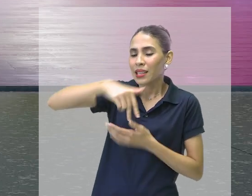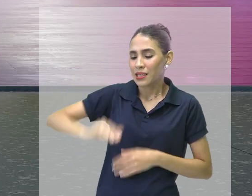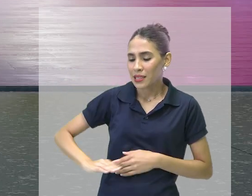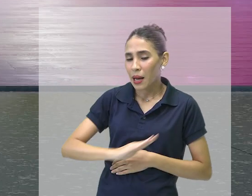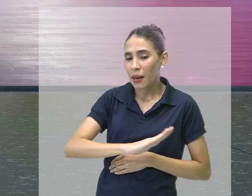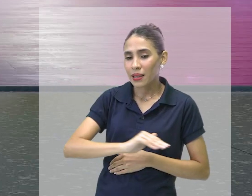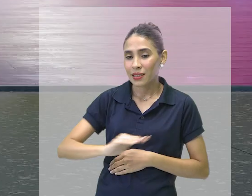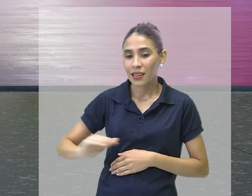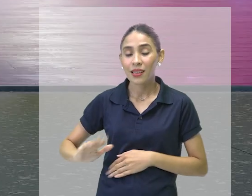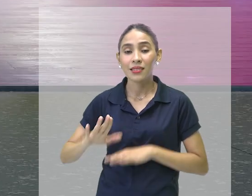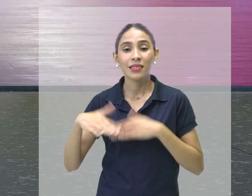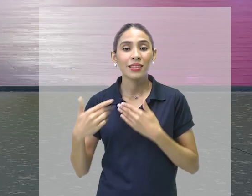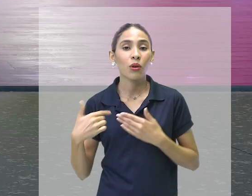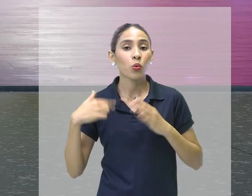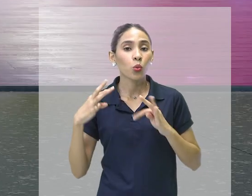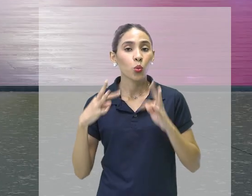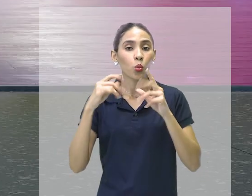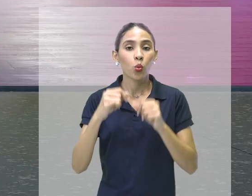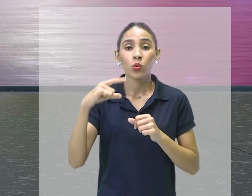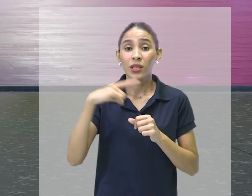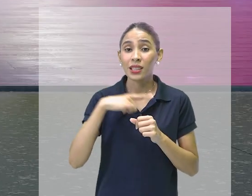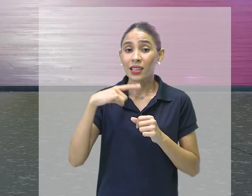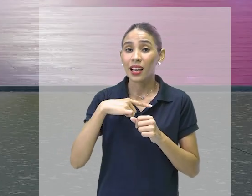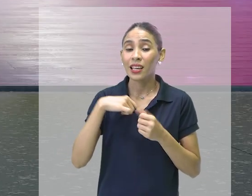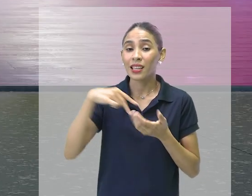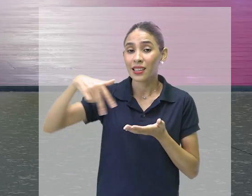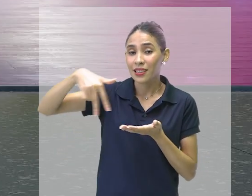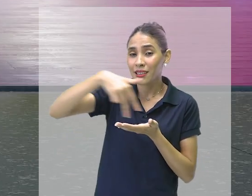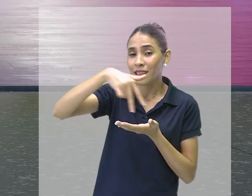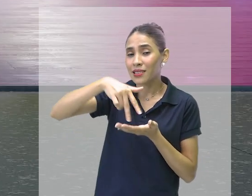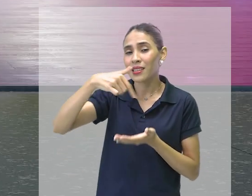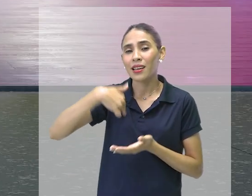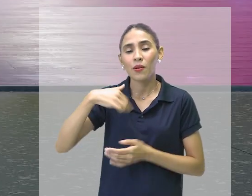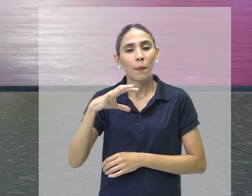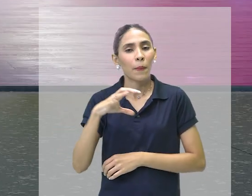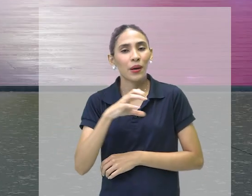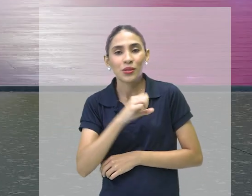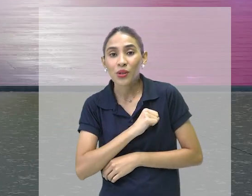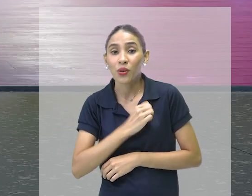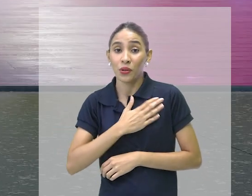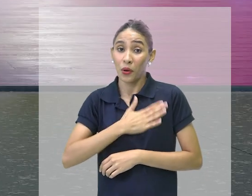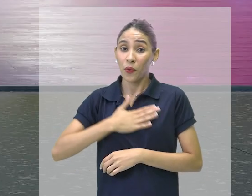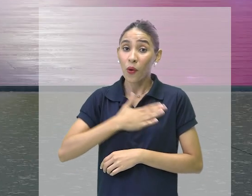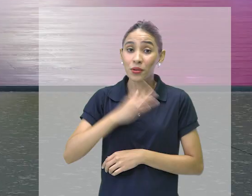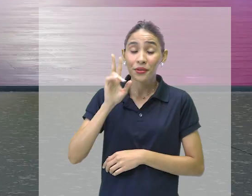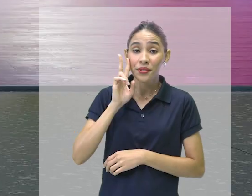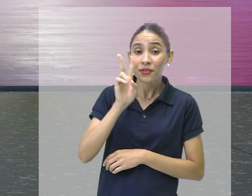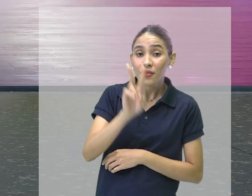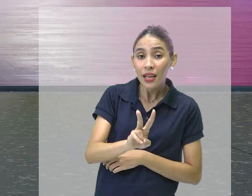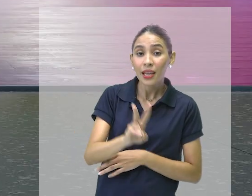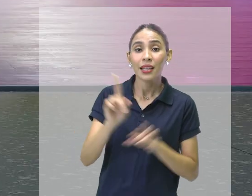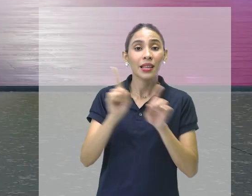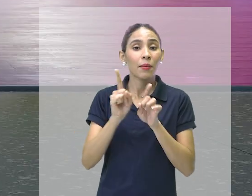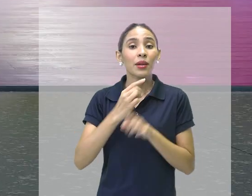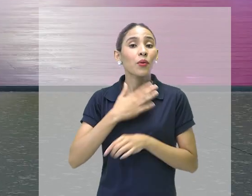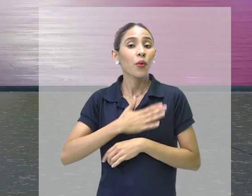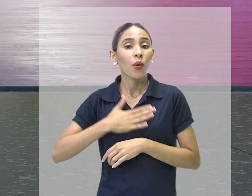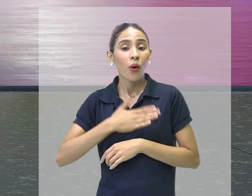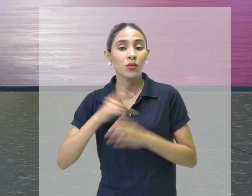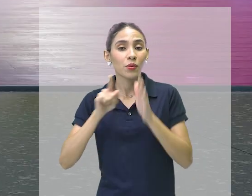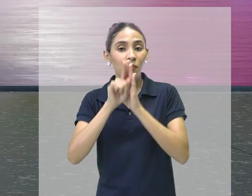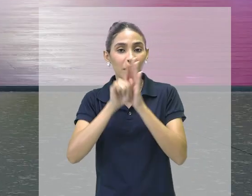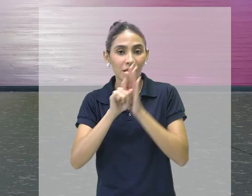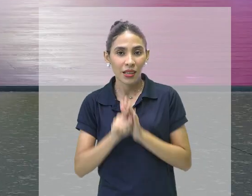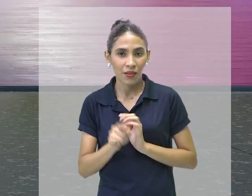dança desde criança. Então, tudo que envolve dança, eu me apaixono, eu gosto de assistir, eu gosto